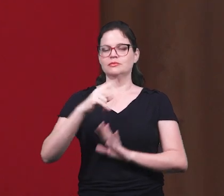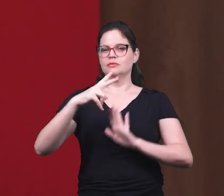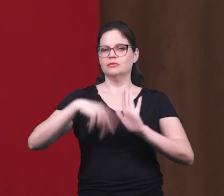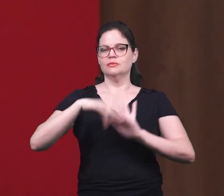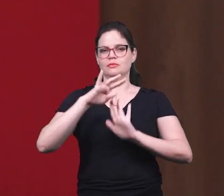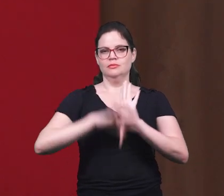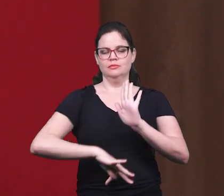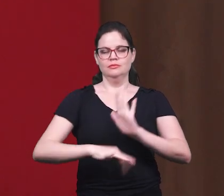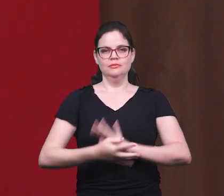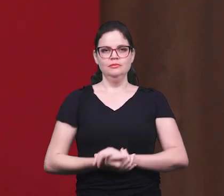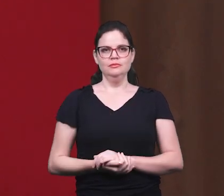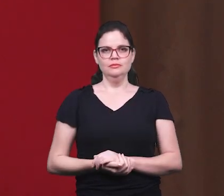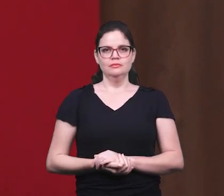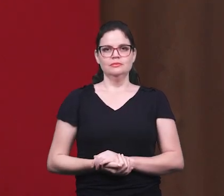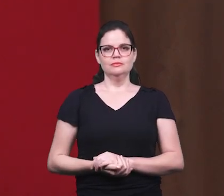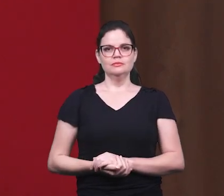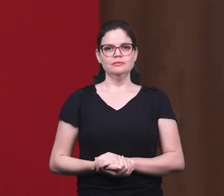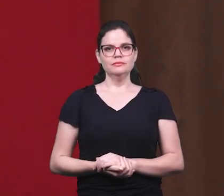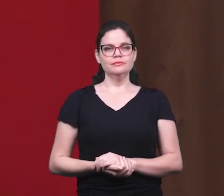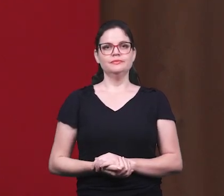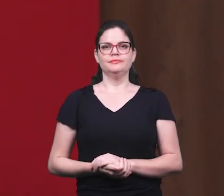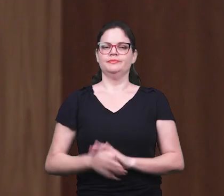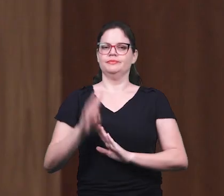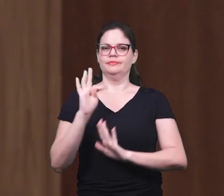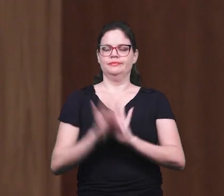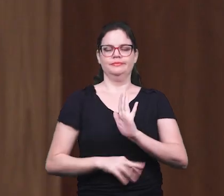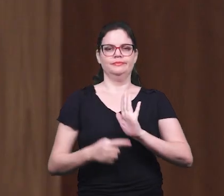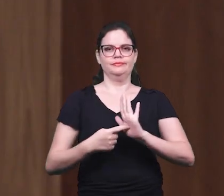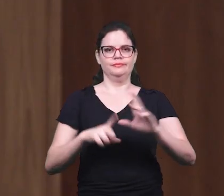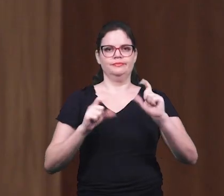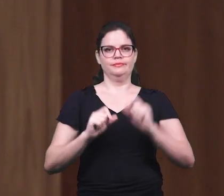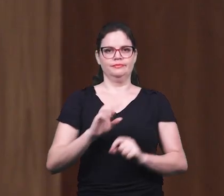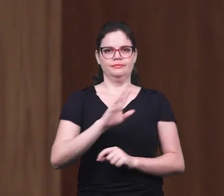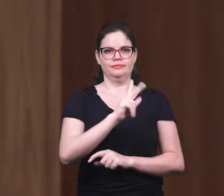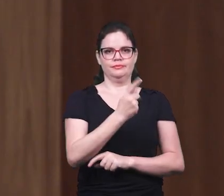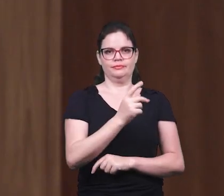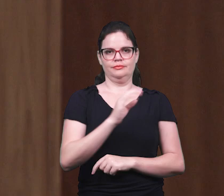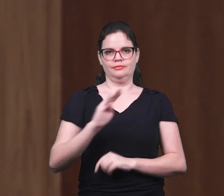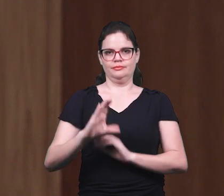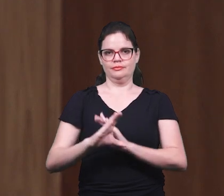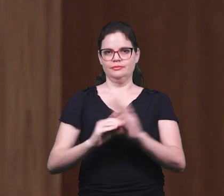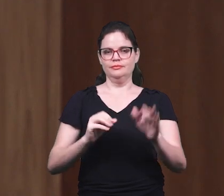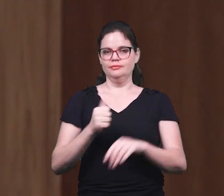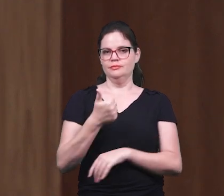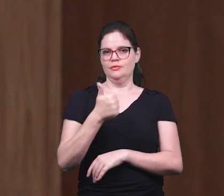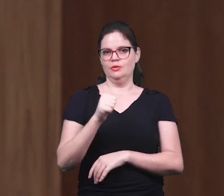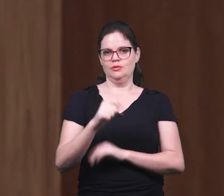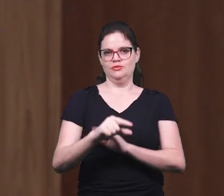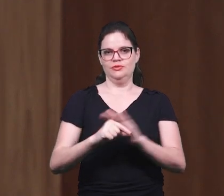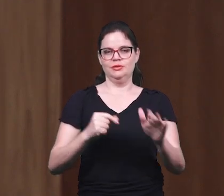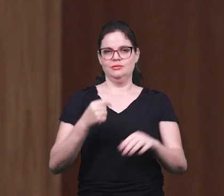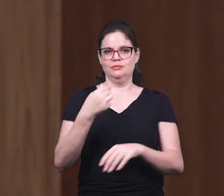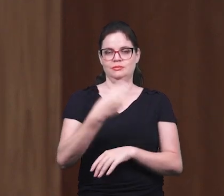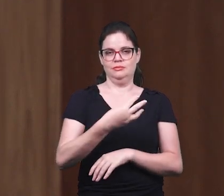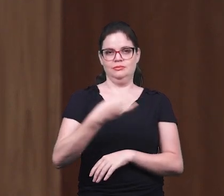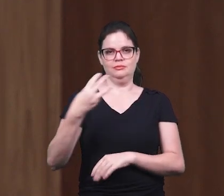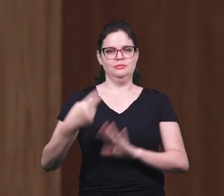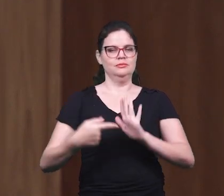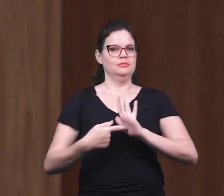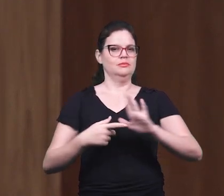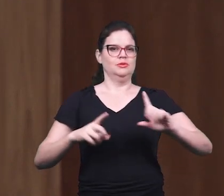bíblico, dando início ao nosso programa. Bom, a palavra de Deus, em Hebreus capítulo 11, versículo